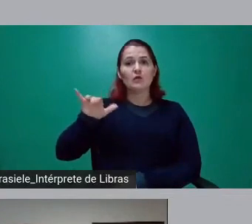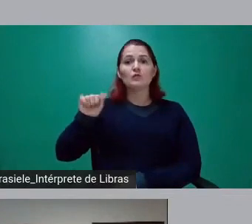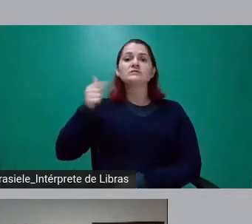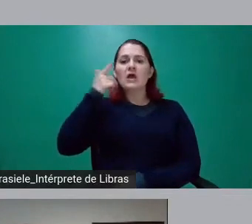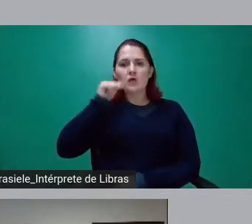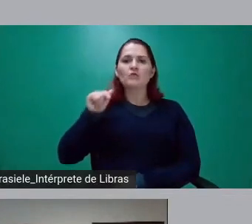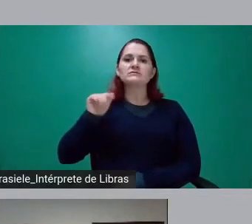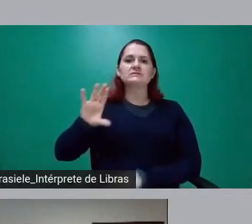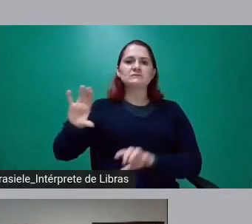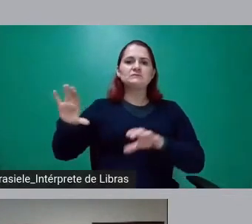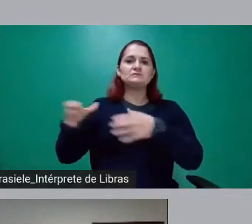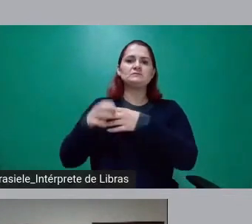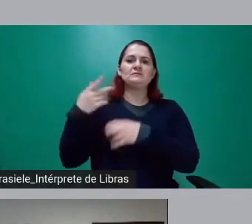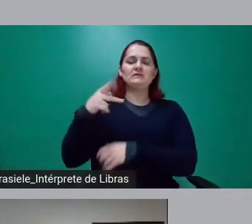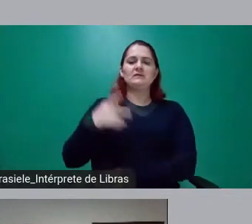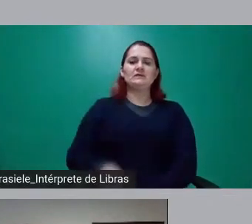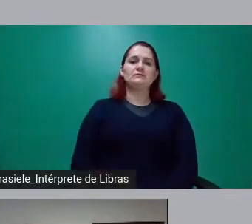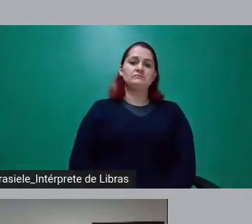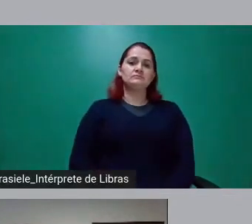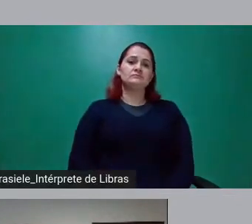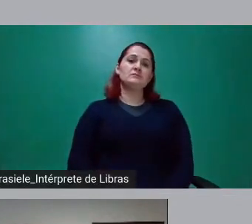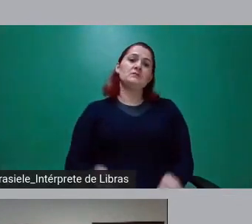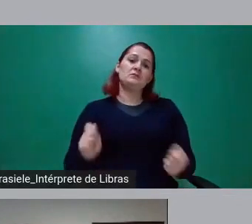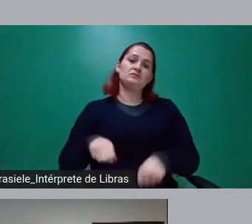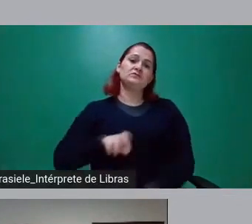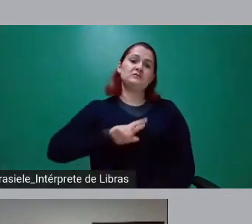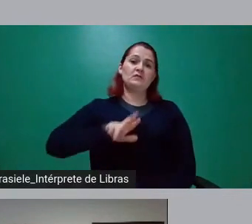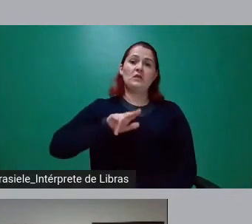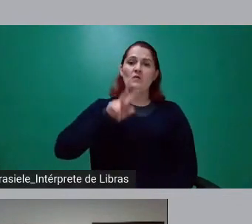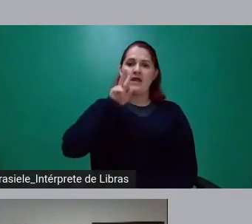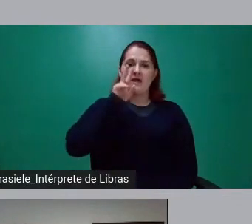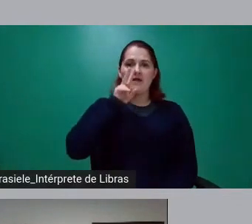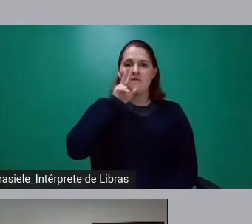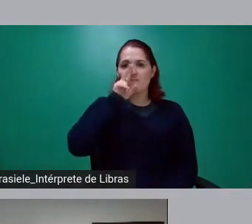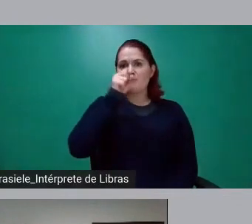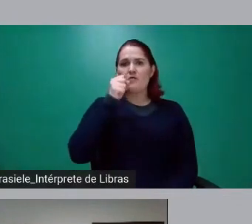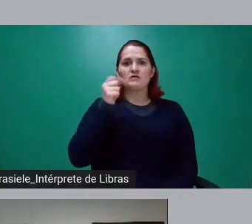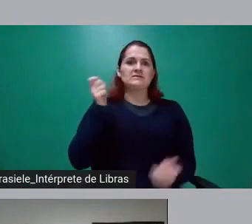ainda que não seja com as forças suficientes para poder ainda